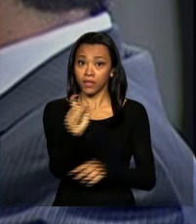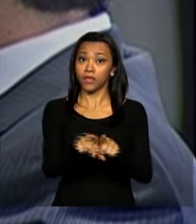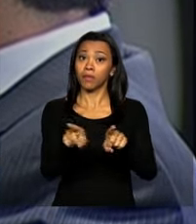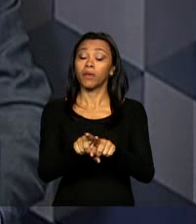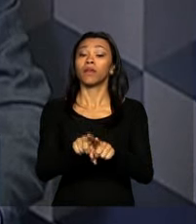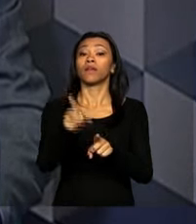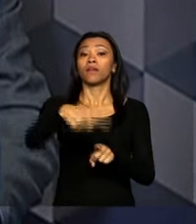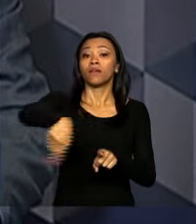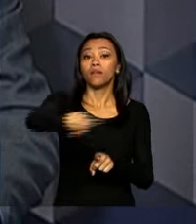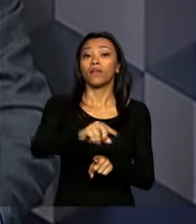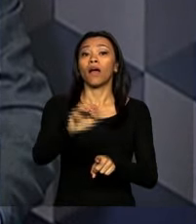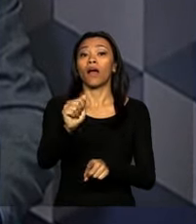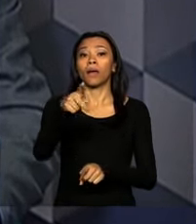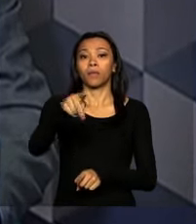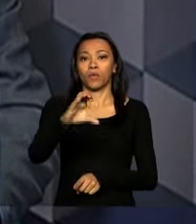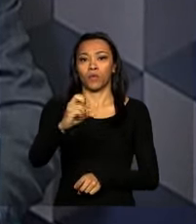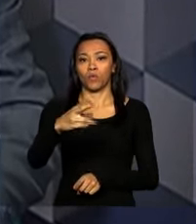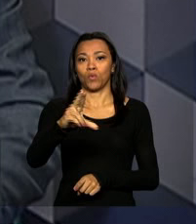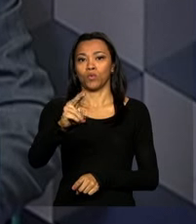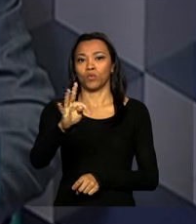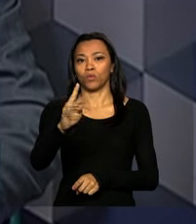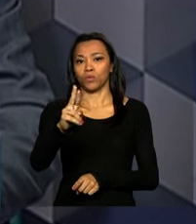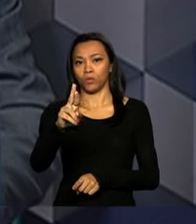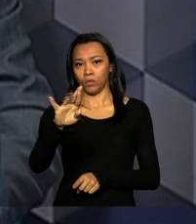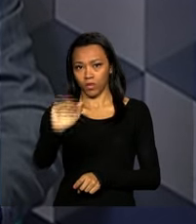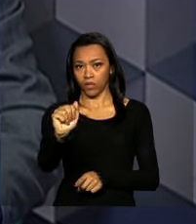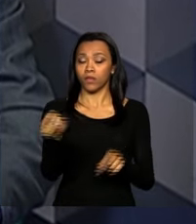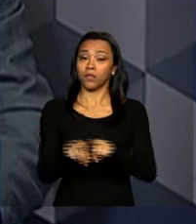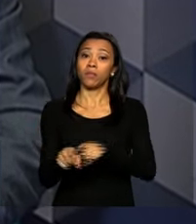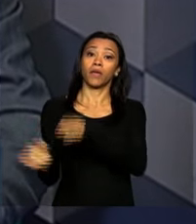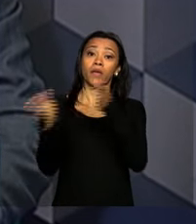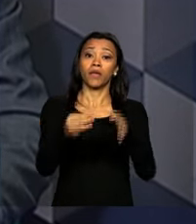Excelentíssimo senhor Maurício Antônio Lopes, presidente da Embrapa.